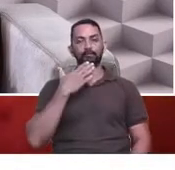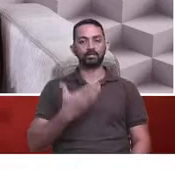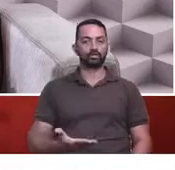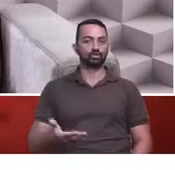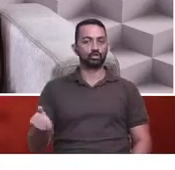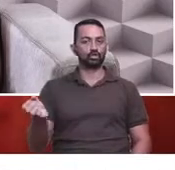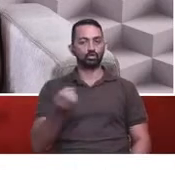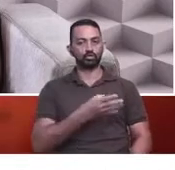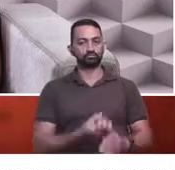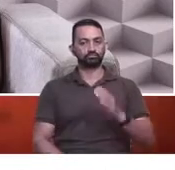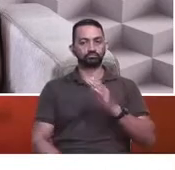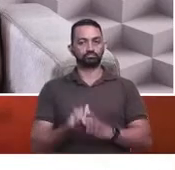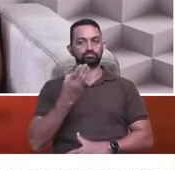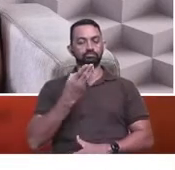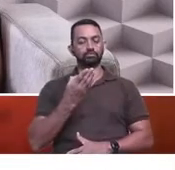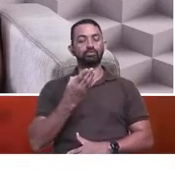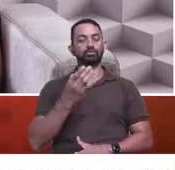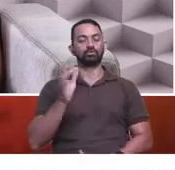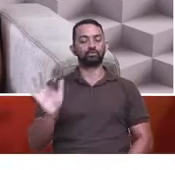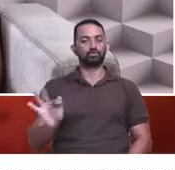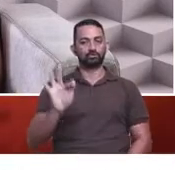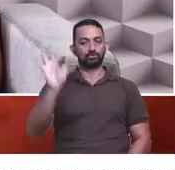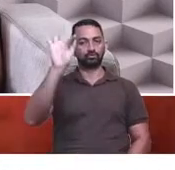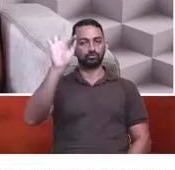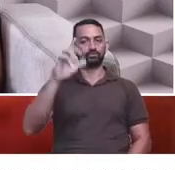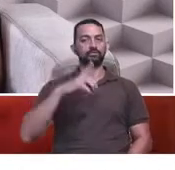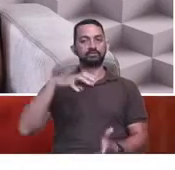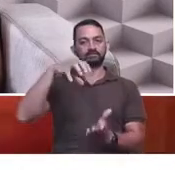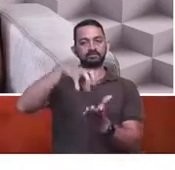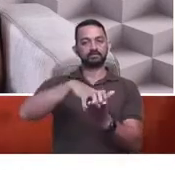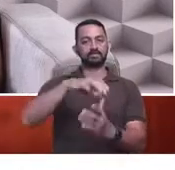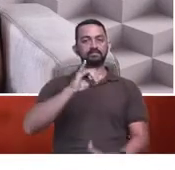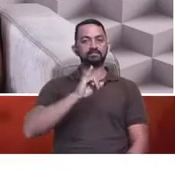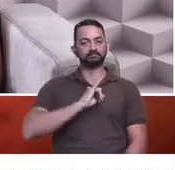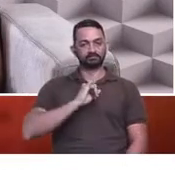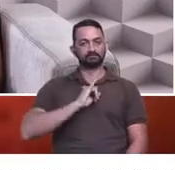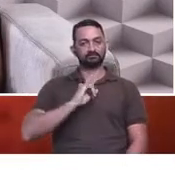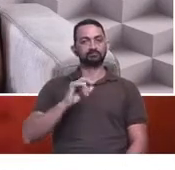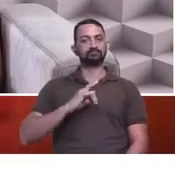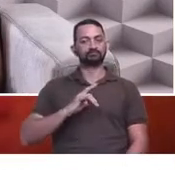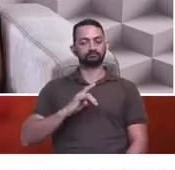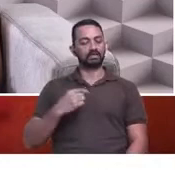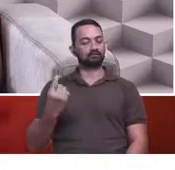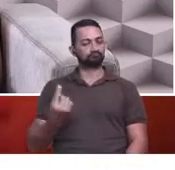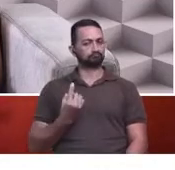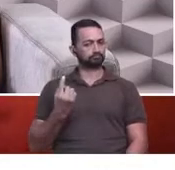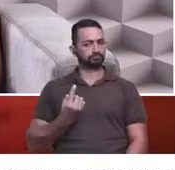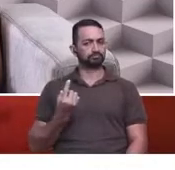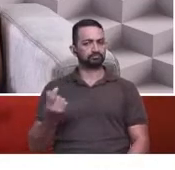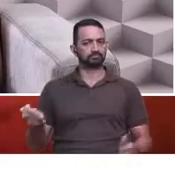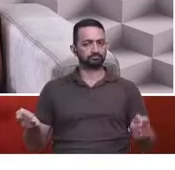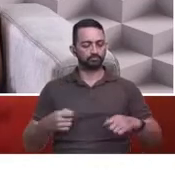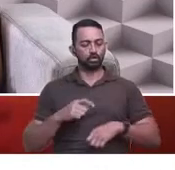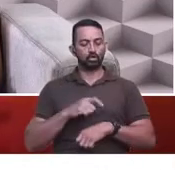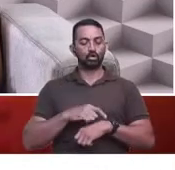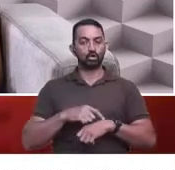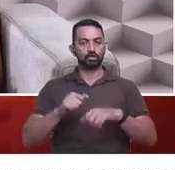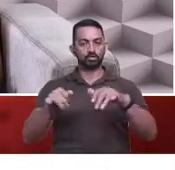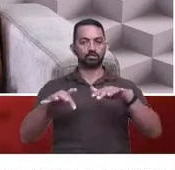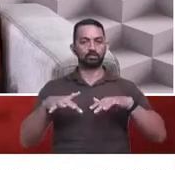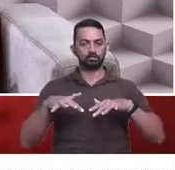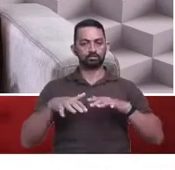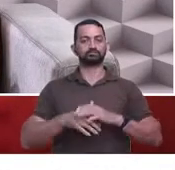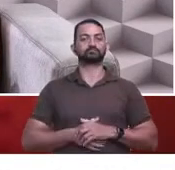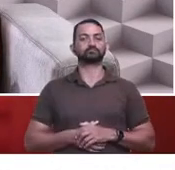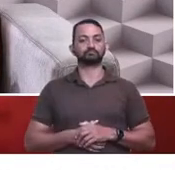acadêmica Que Clama por uma universidade aqui na região com sede em Imperatriz e que tem autonomia não é um só lembrar o